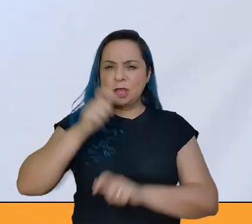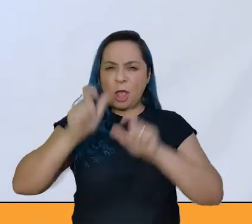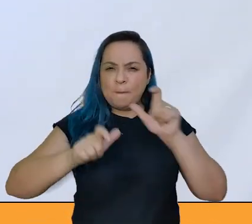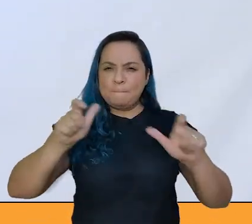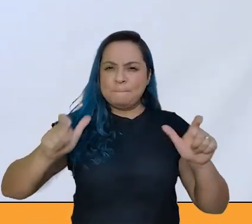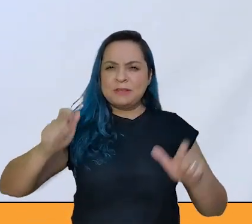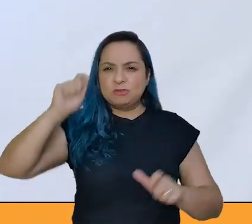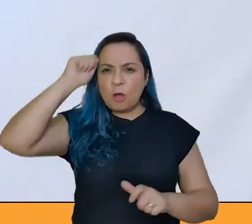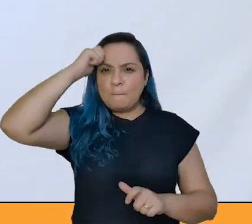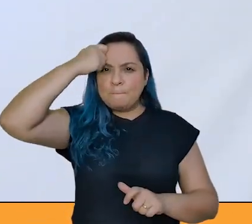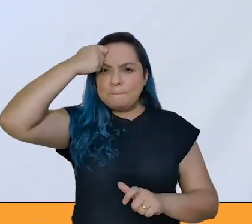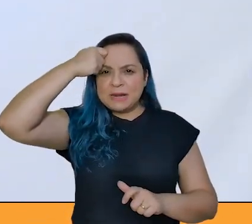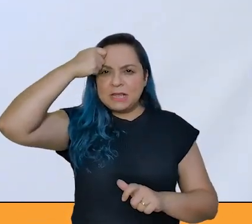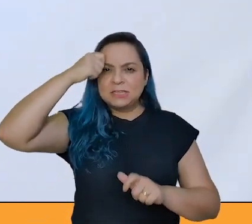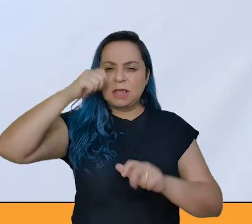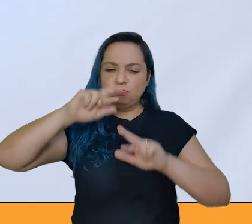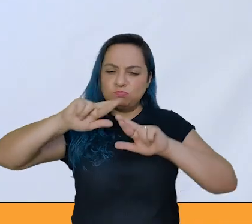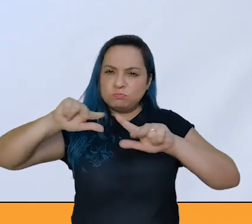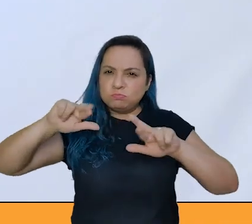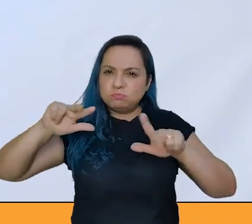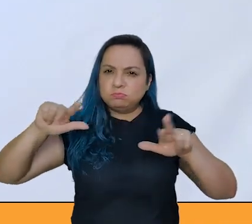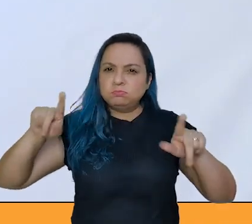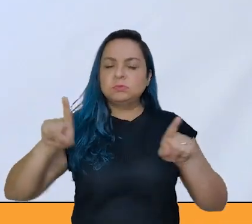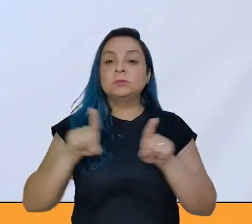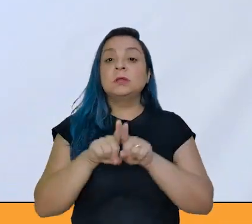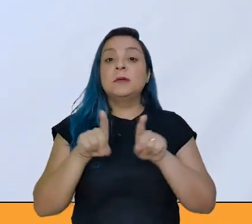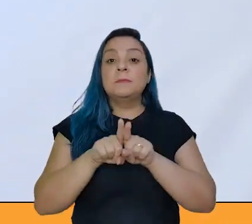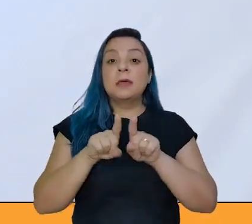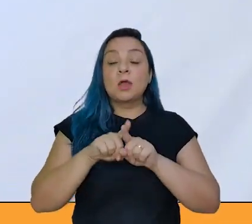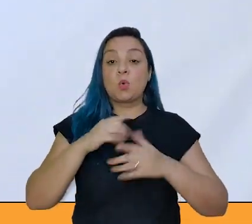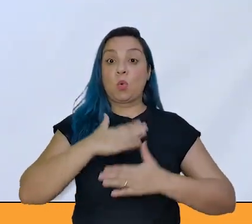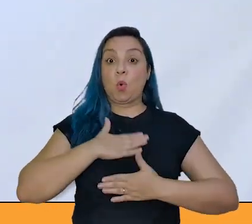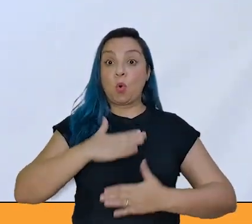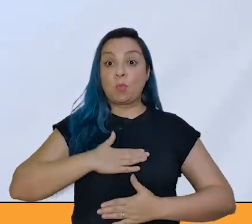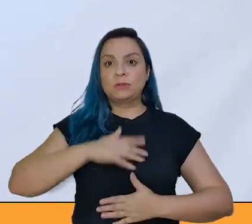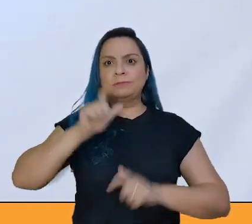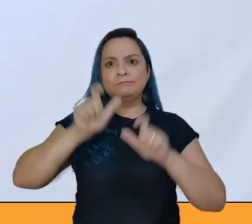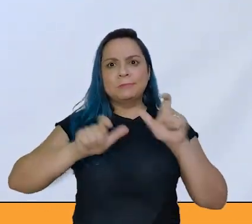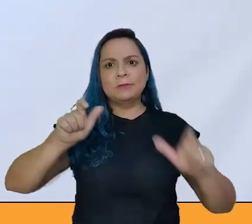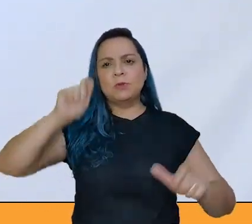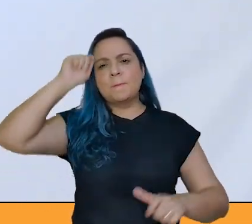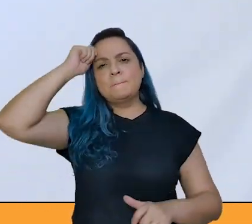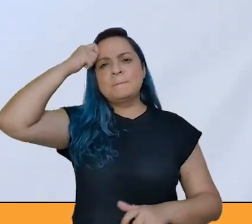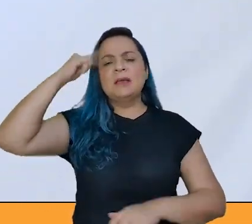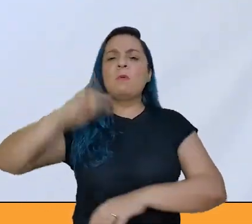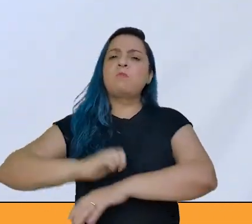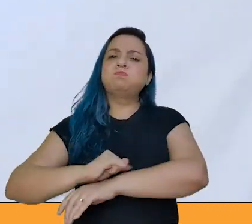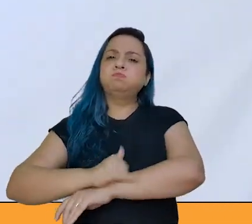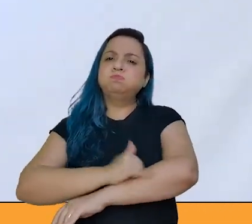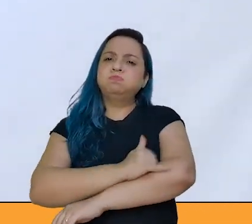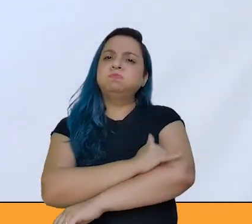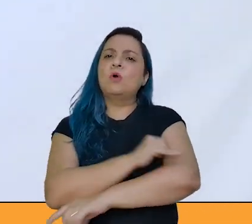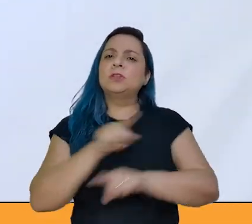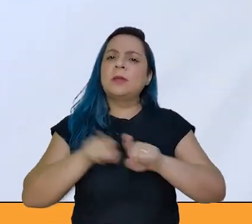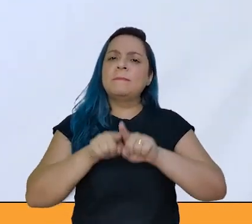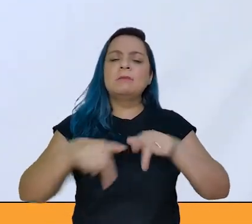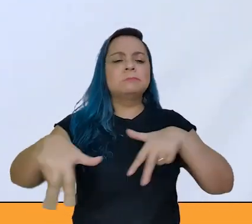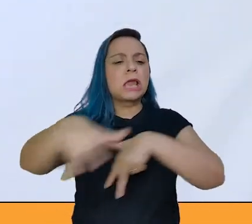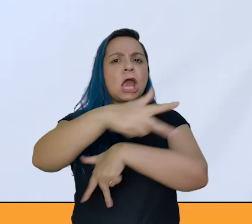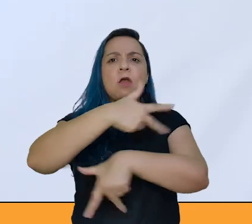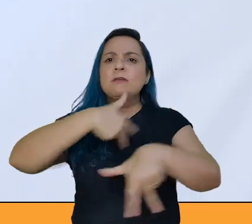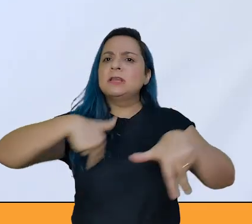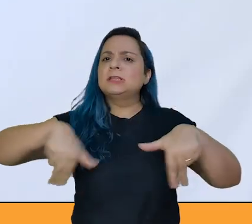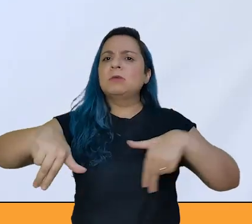na pluralidade das existências pretas e, para além disso, no corpo preto e gordo que está aí, que transita,